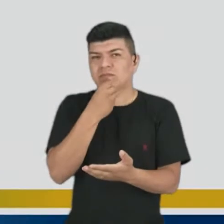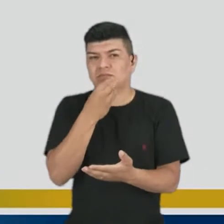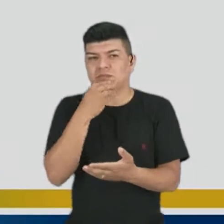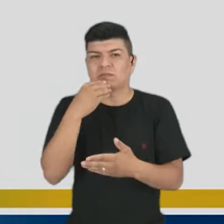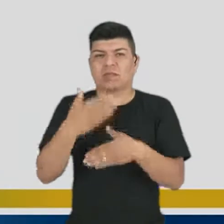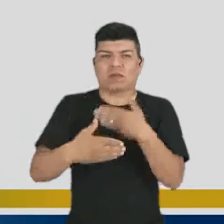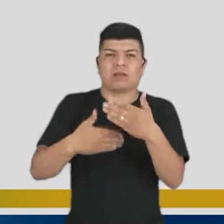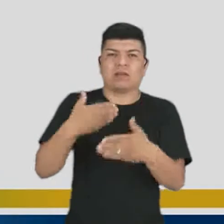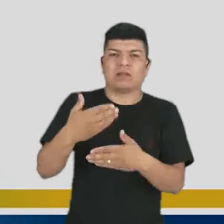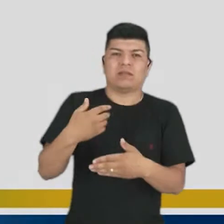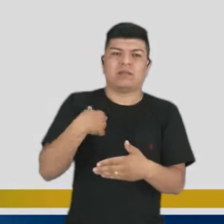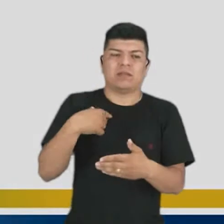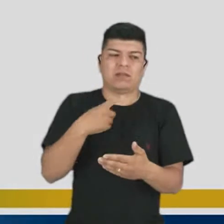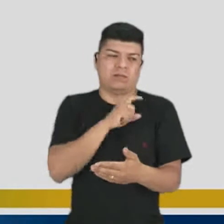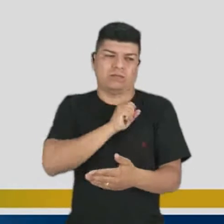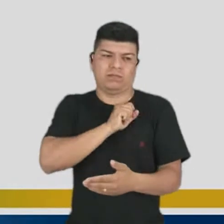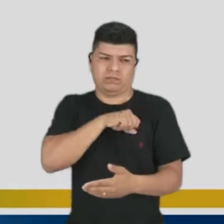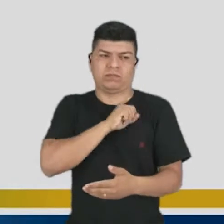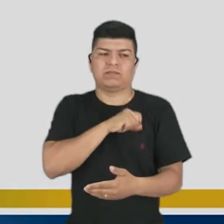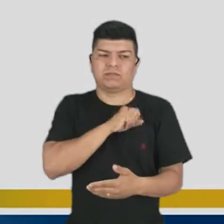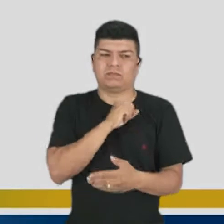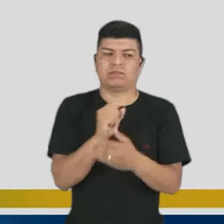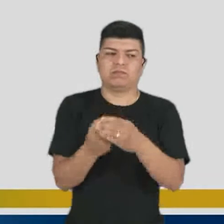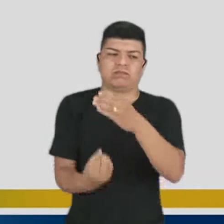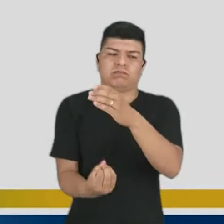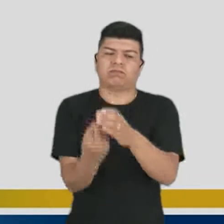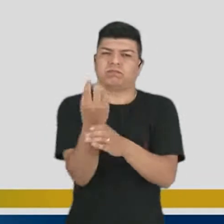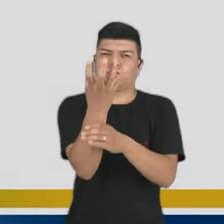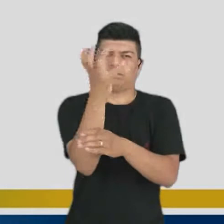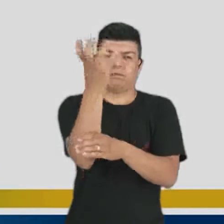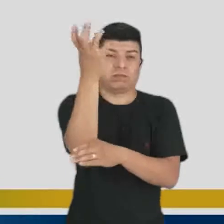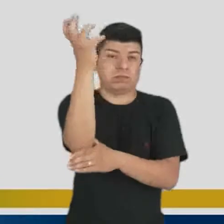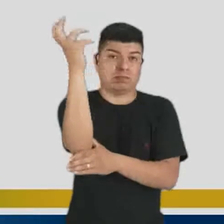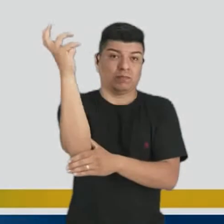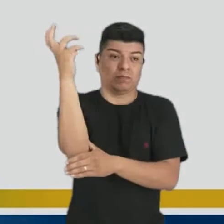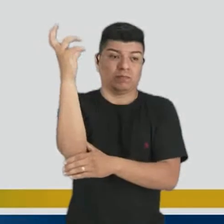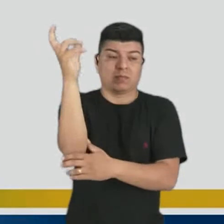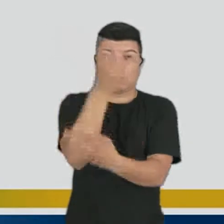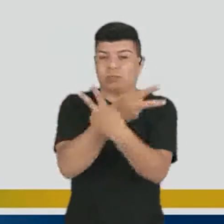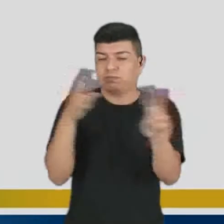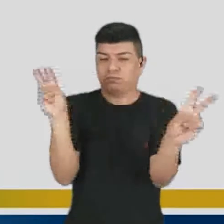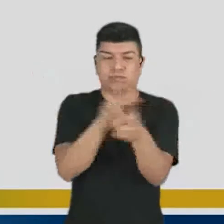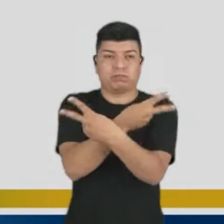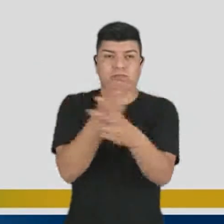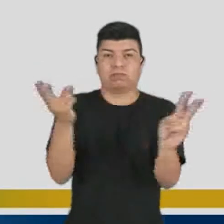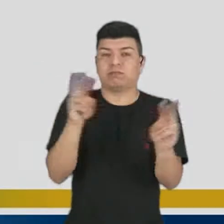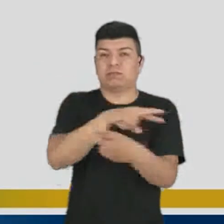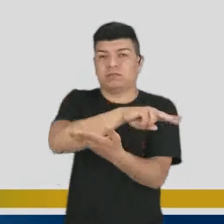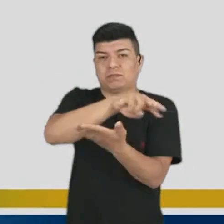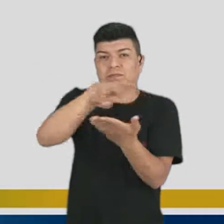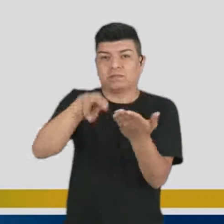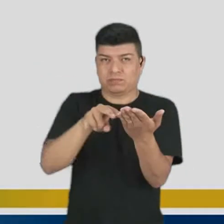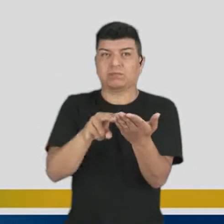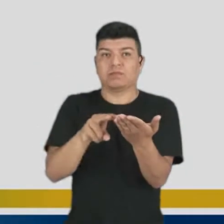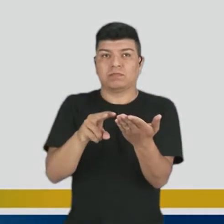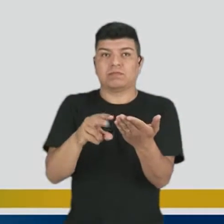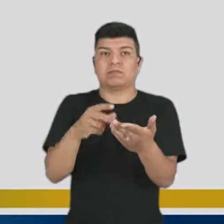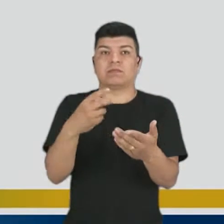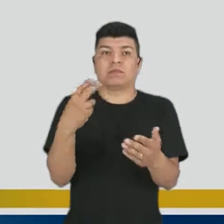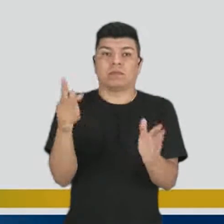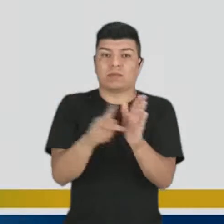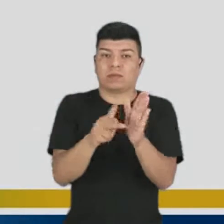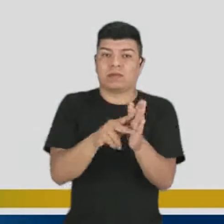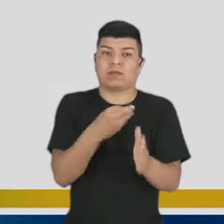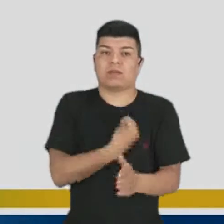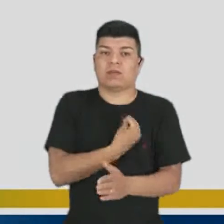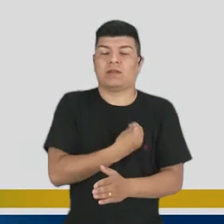ela começa a se vingar por meio de vulcões, de furacões e de uma série de outros fatores que afetam a própria vida